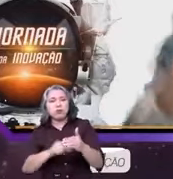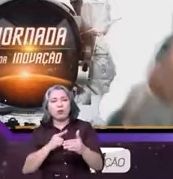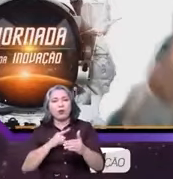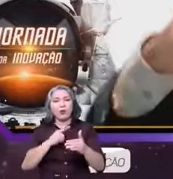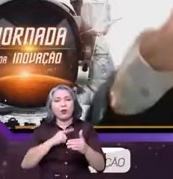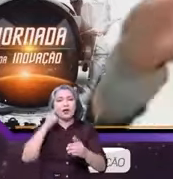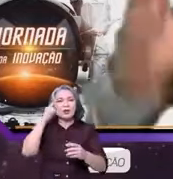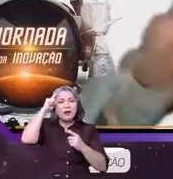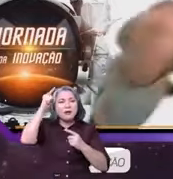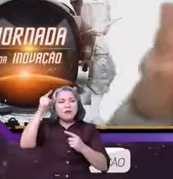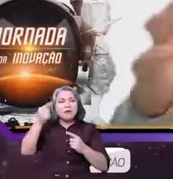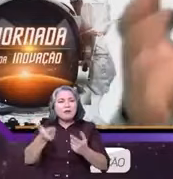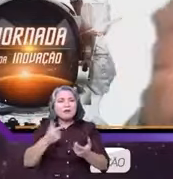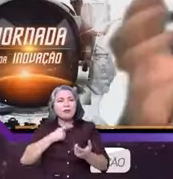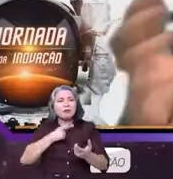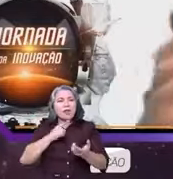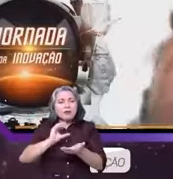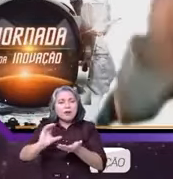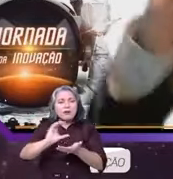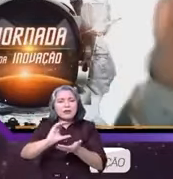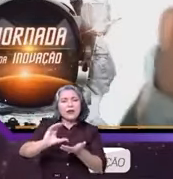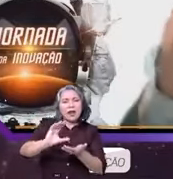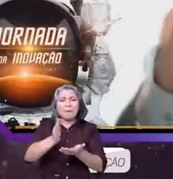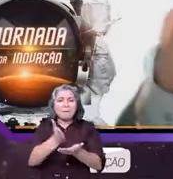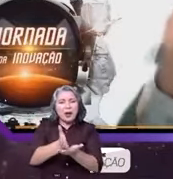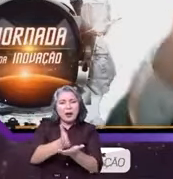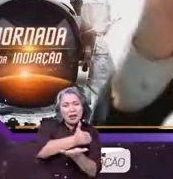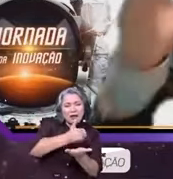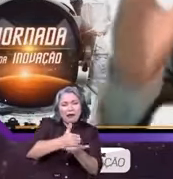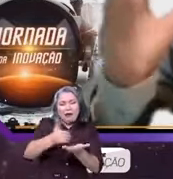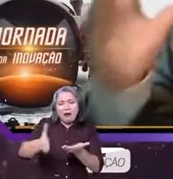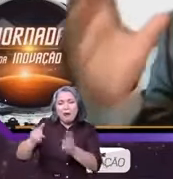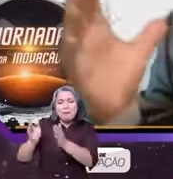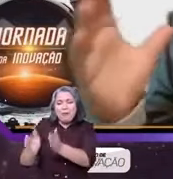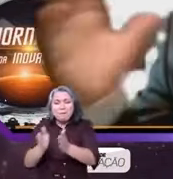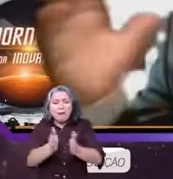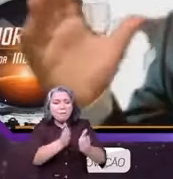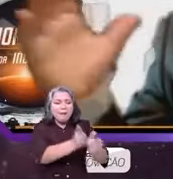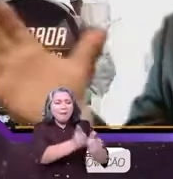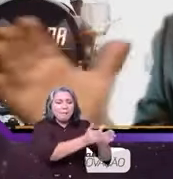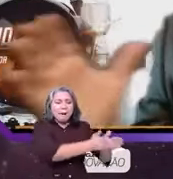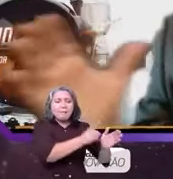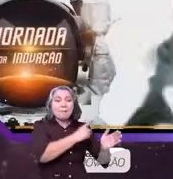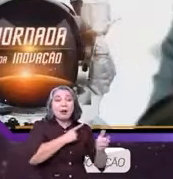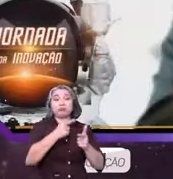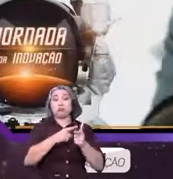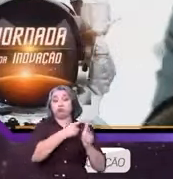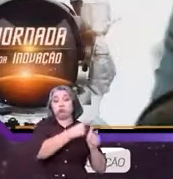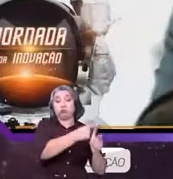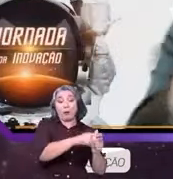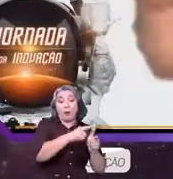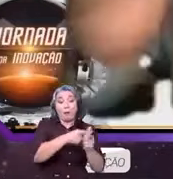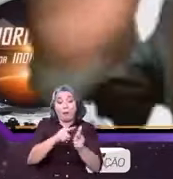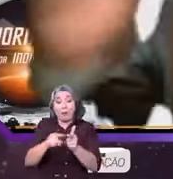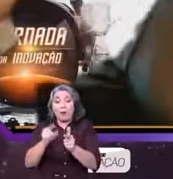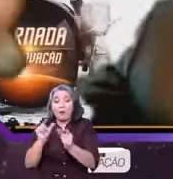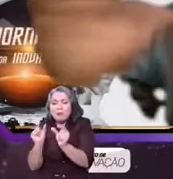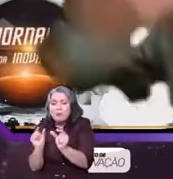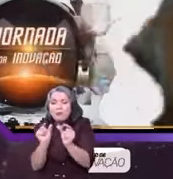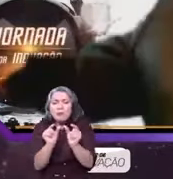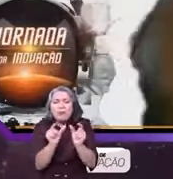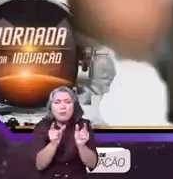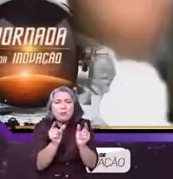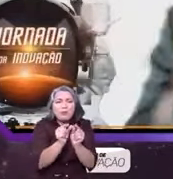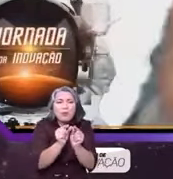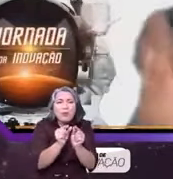essa ideia das entregas parciais, da fragmentação do problema em pequenos problemas,